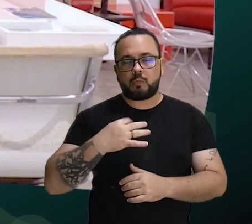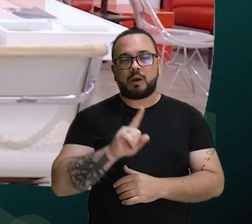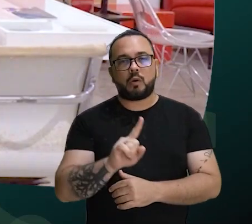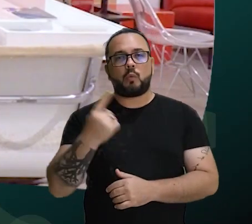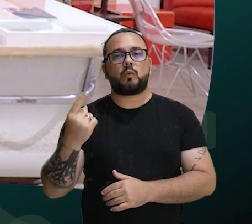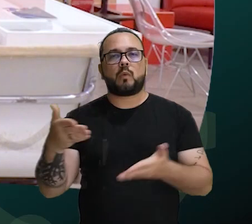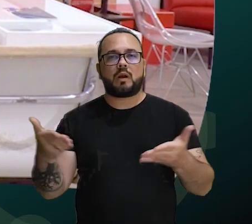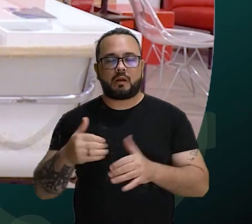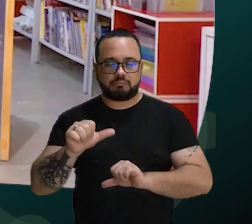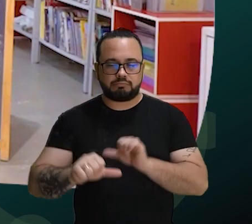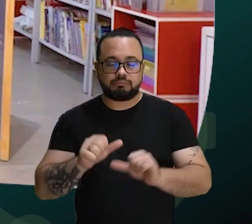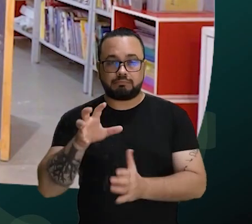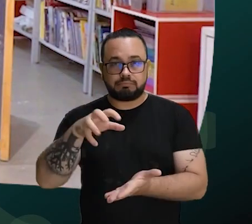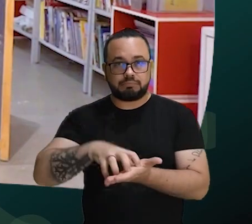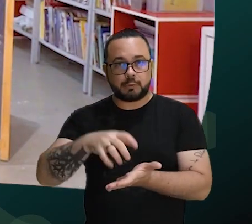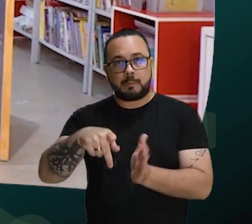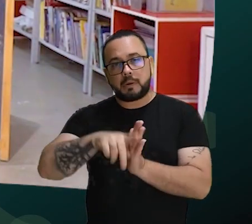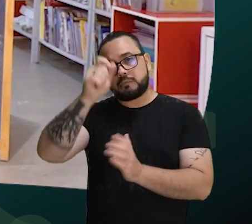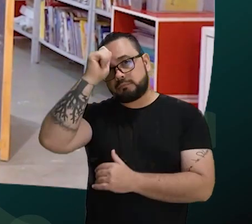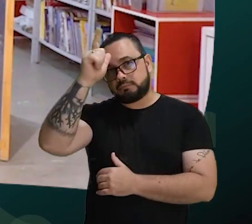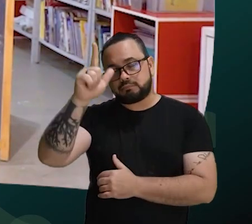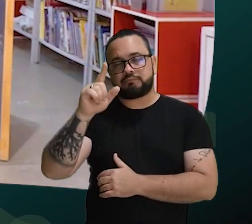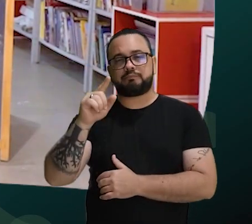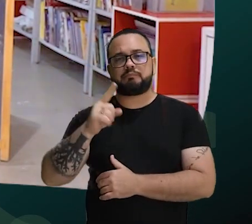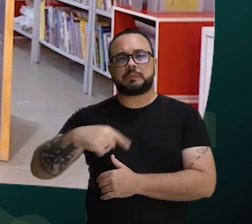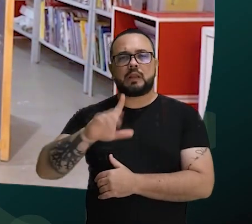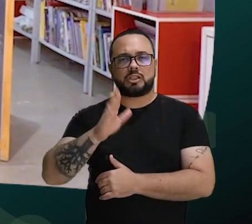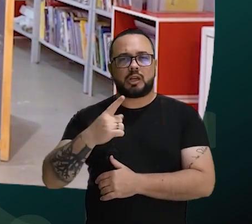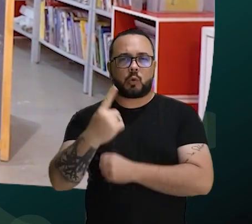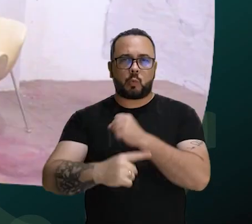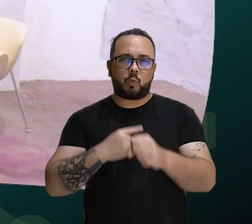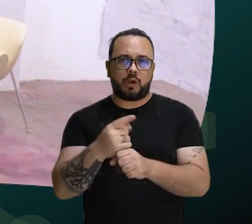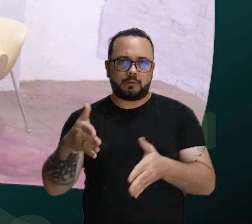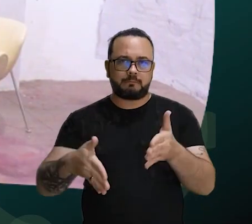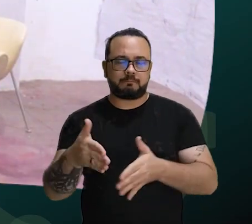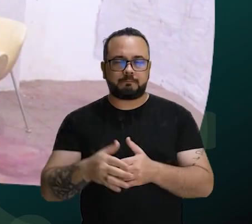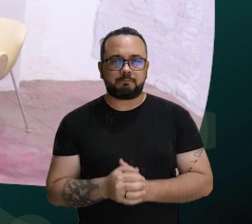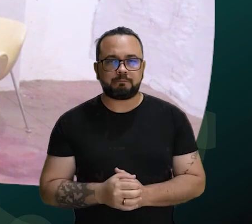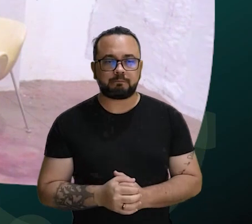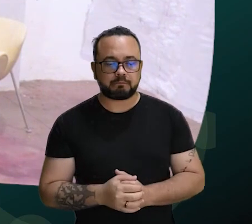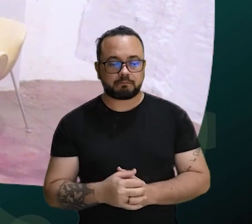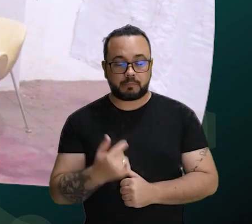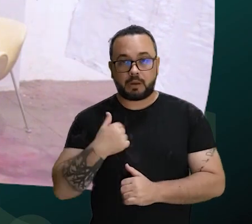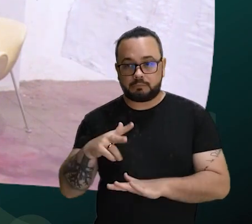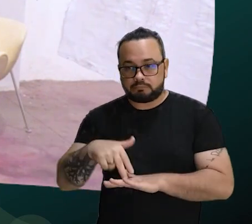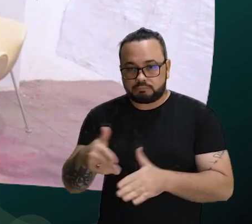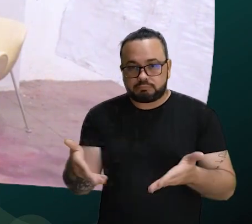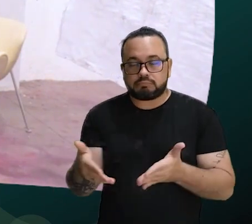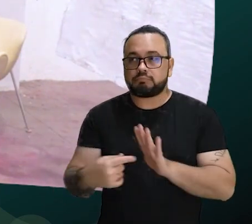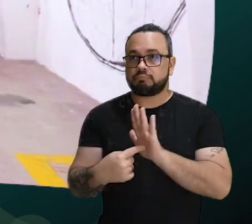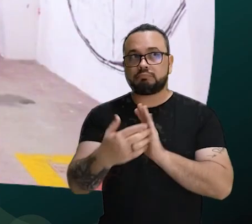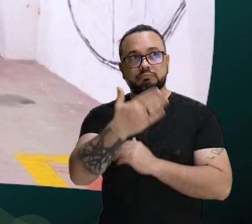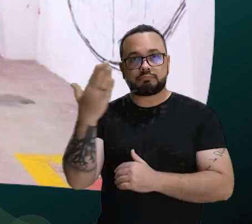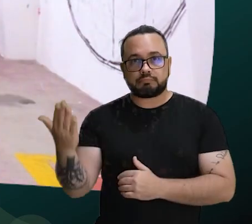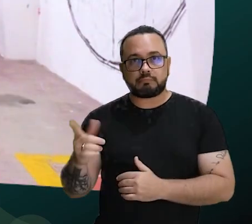aqui do espaço, até virar agora esse centro cultural, que agora faz um ano de atividades. Esse espaço onde eu estou falando aqui